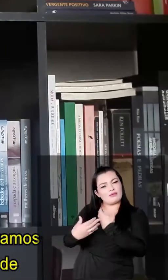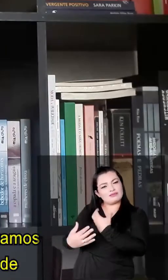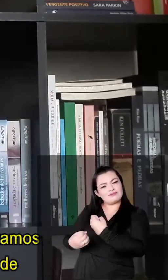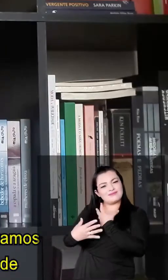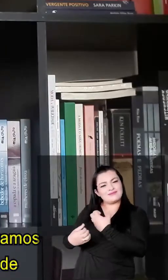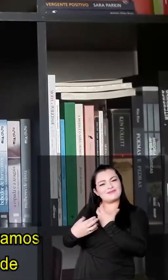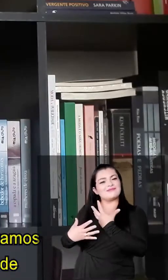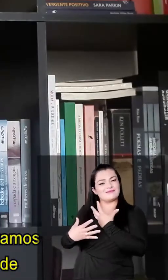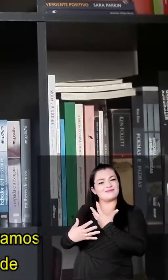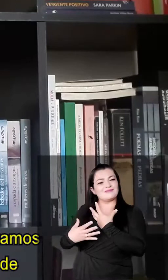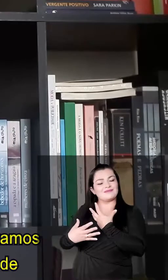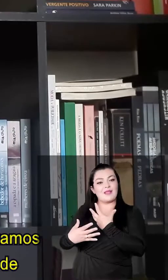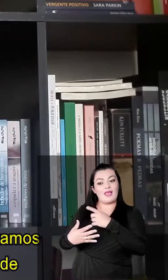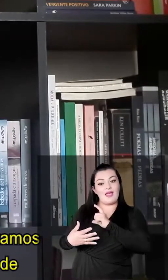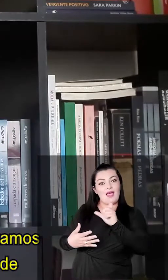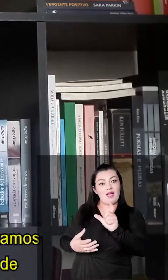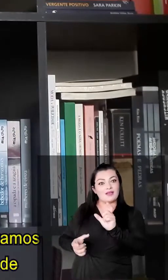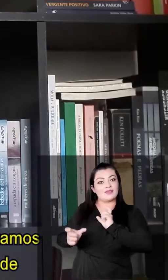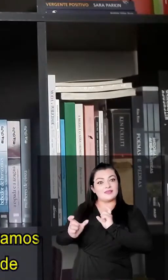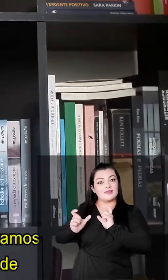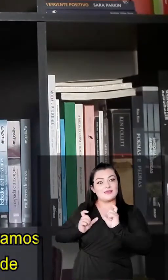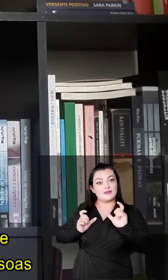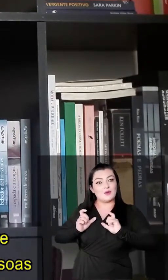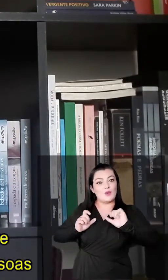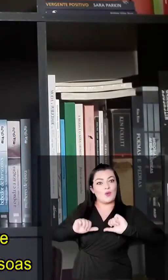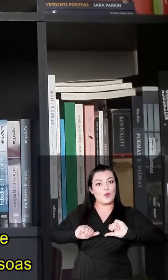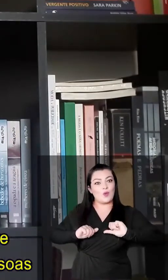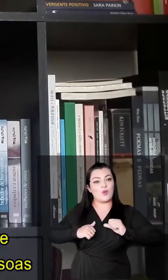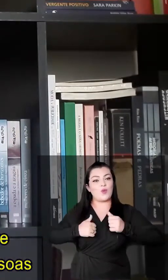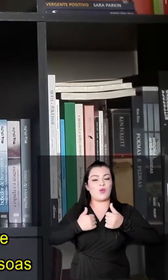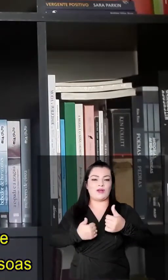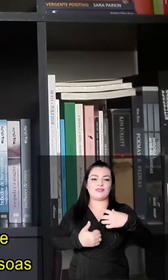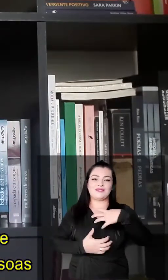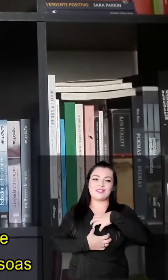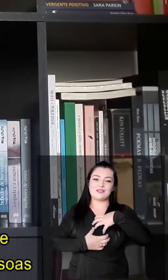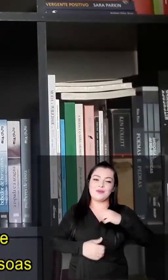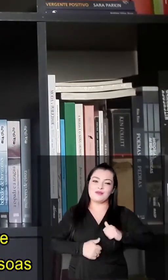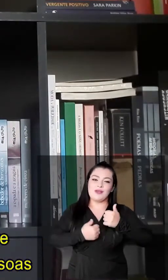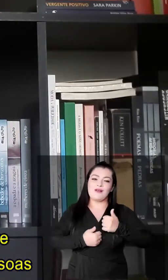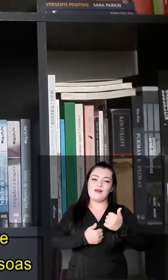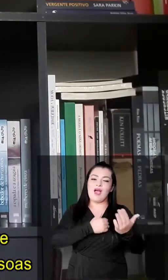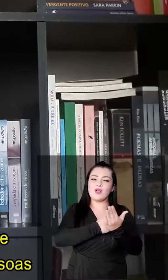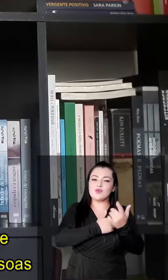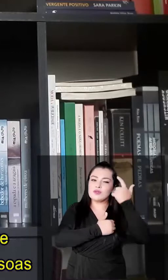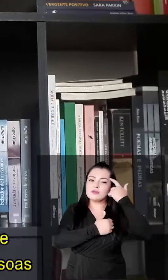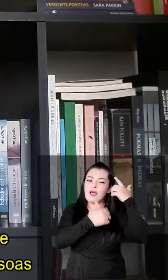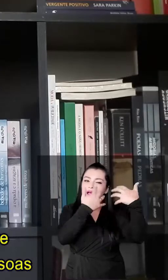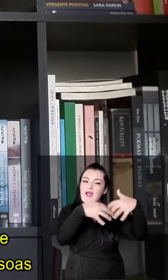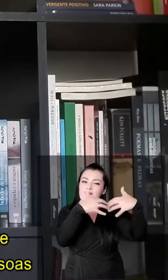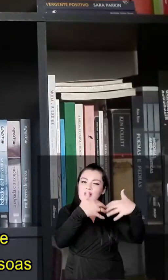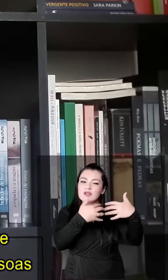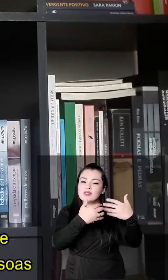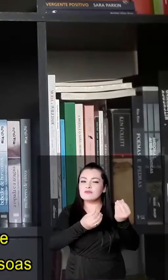A escrita, a palavra, elas dão concretude a esses sentimentos e nos ajudam a refletir sobre